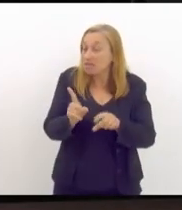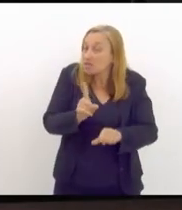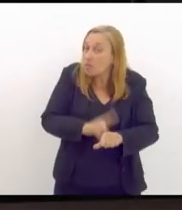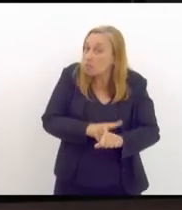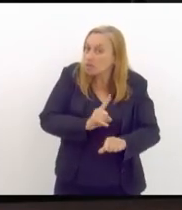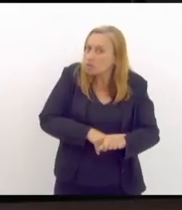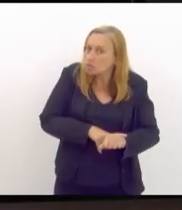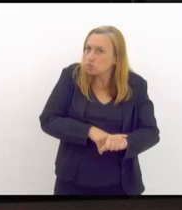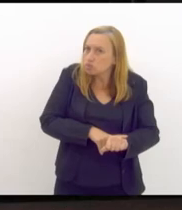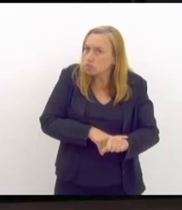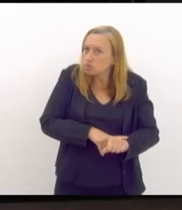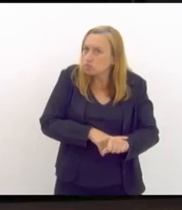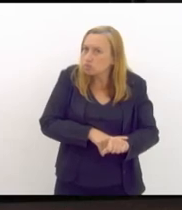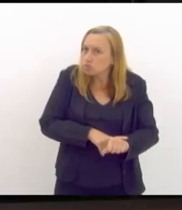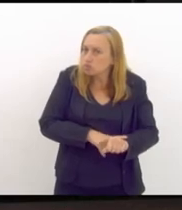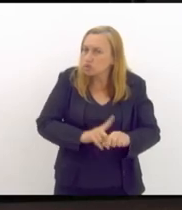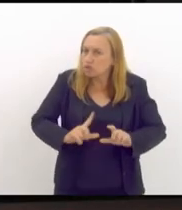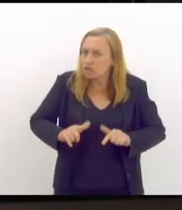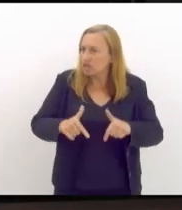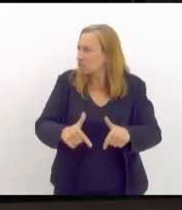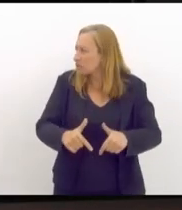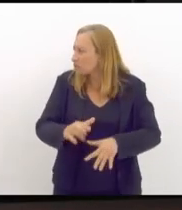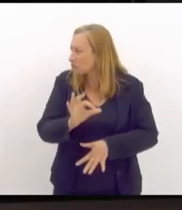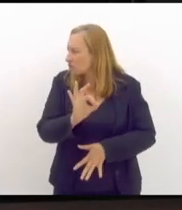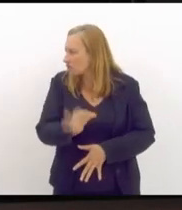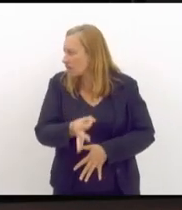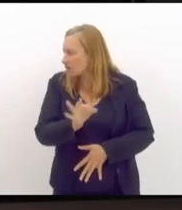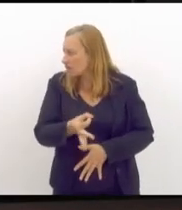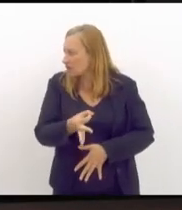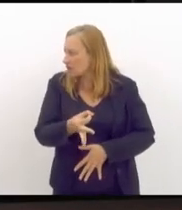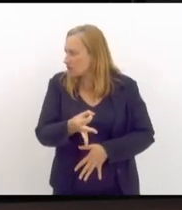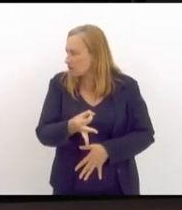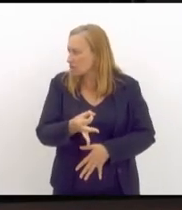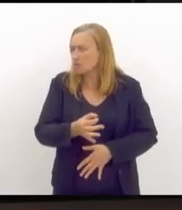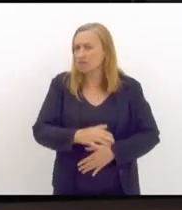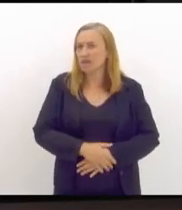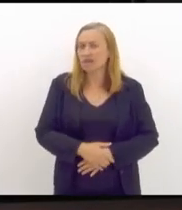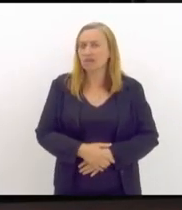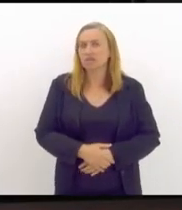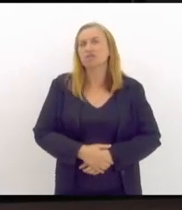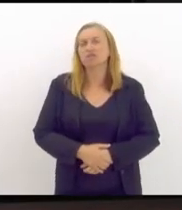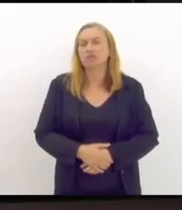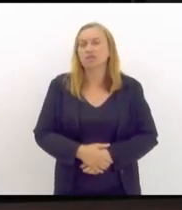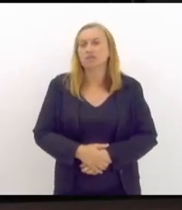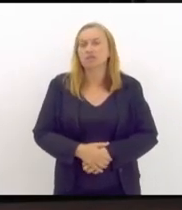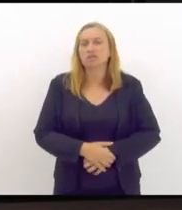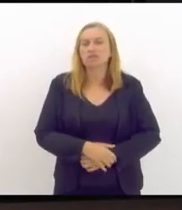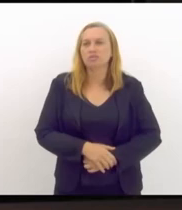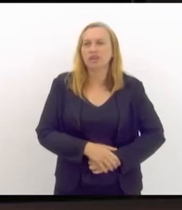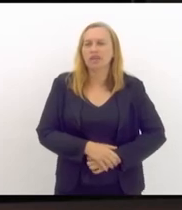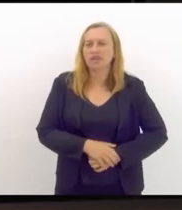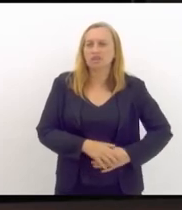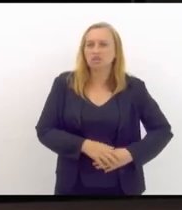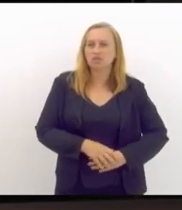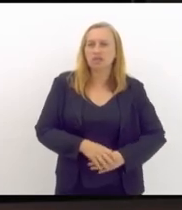hora de ações concretas efetivas que coloquem a responsabilidade